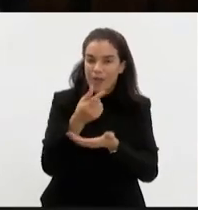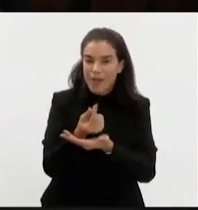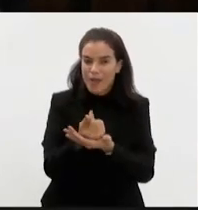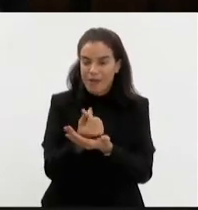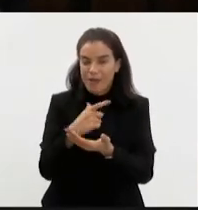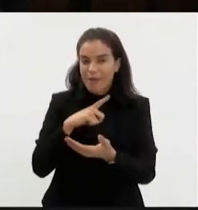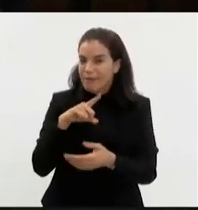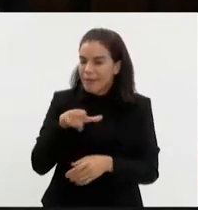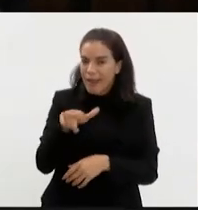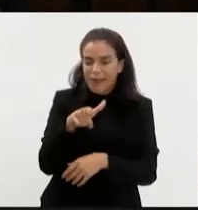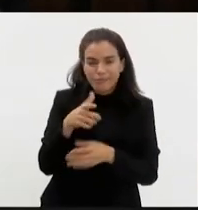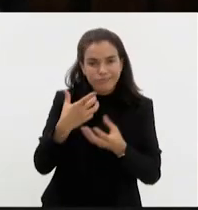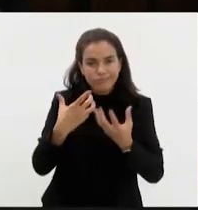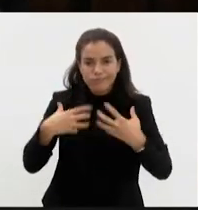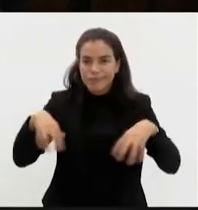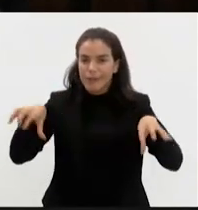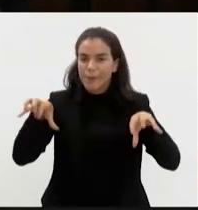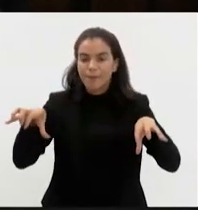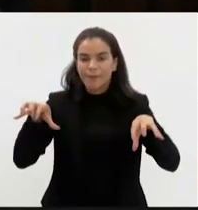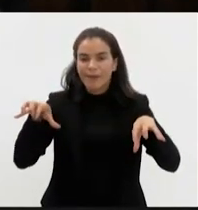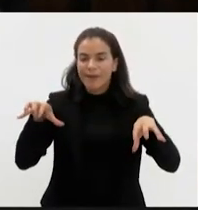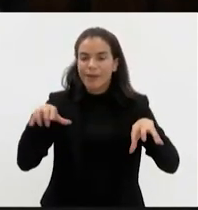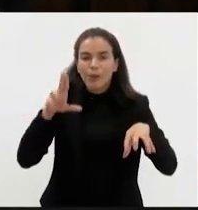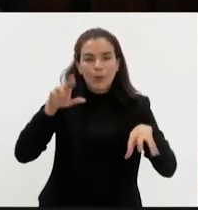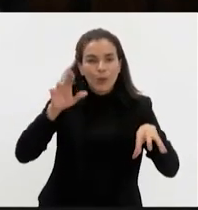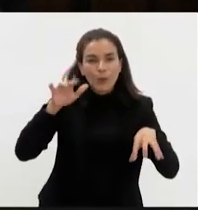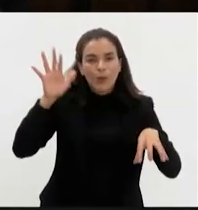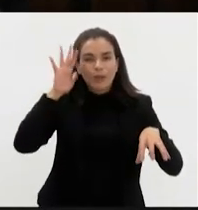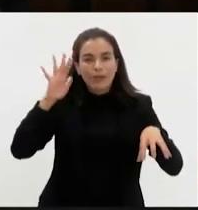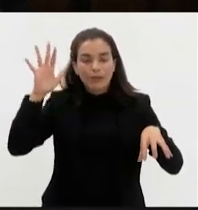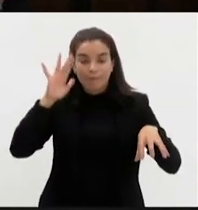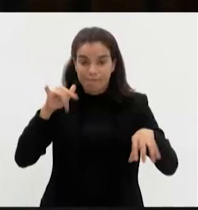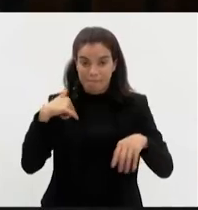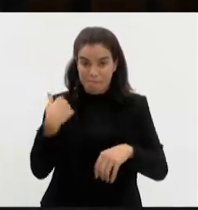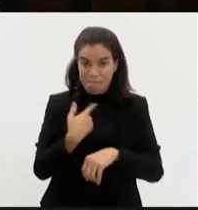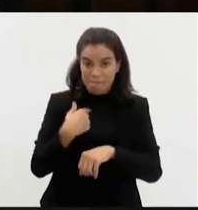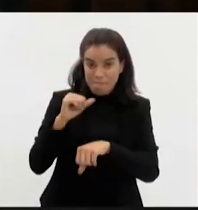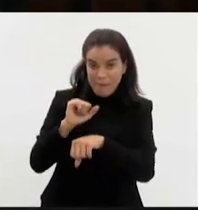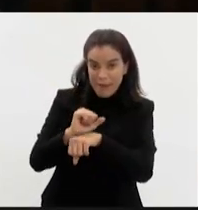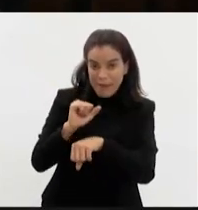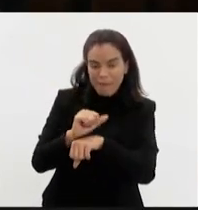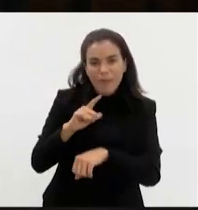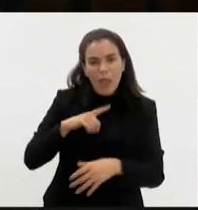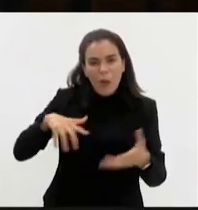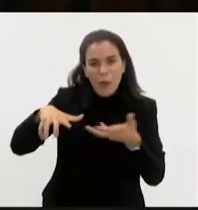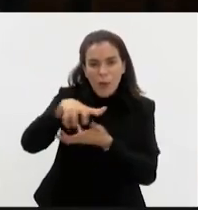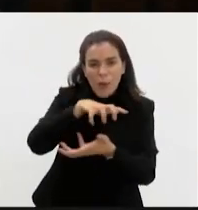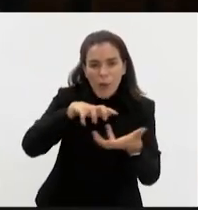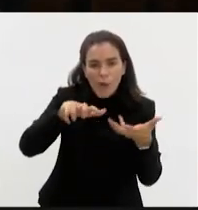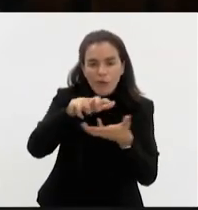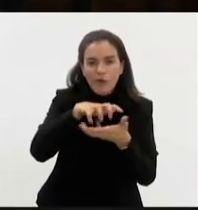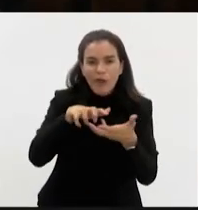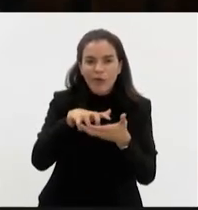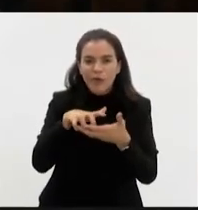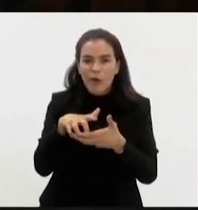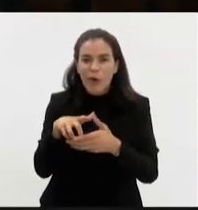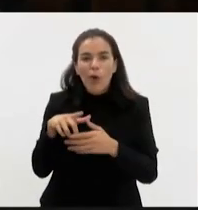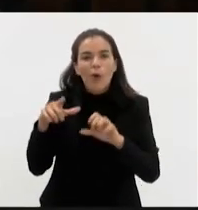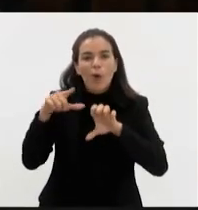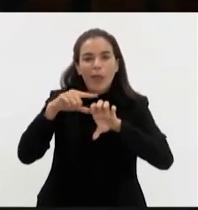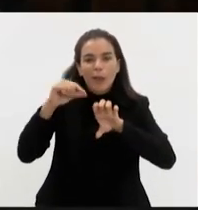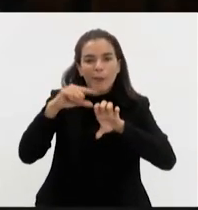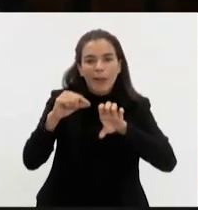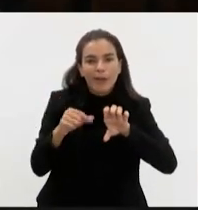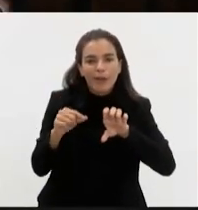dimensões absolutamente impensadas né paremos para pensar Hoje existe um conflito entre o microempreendedor